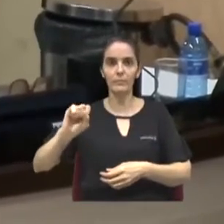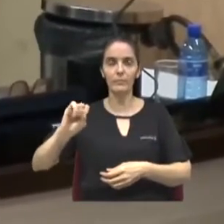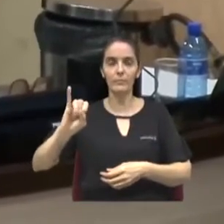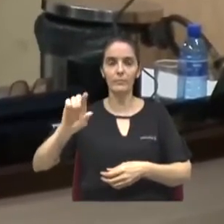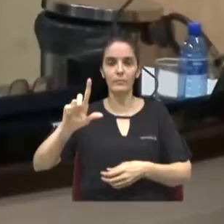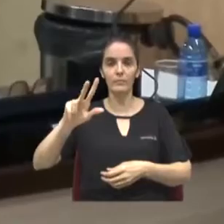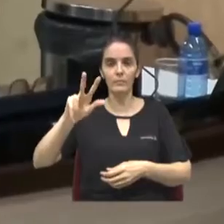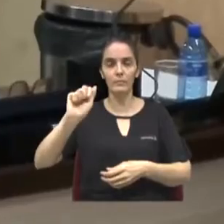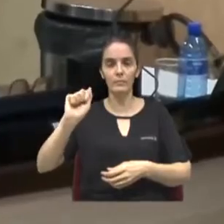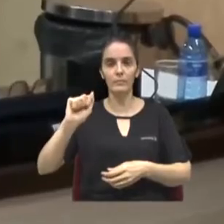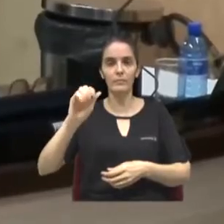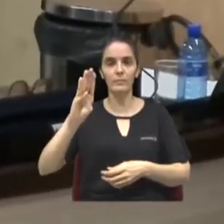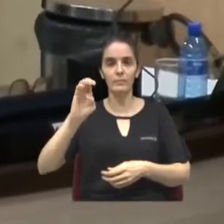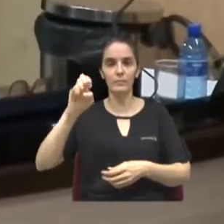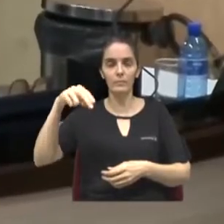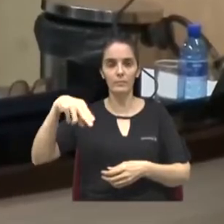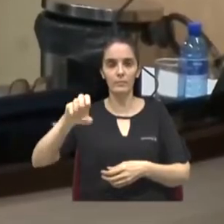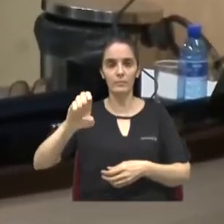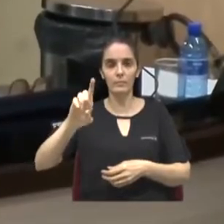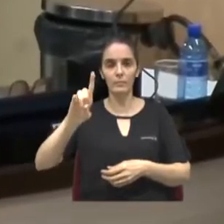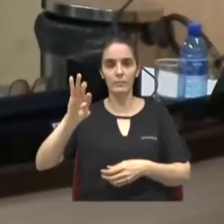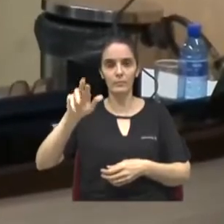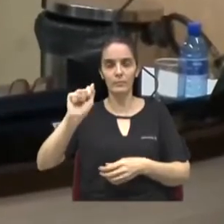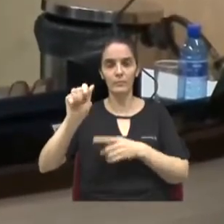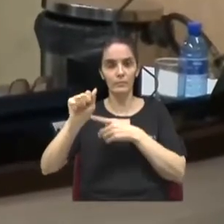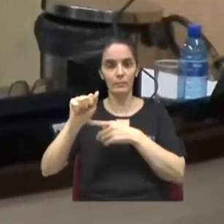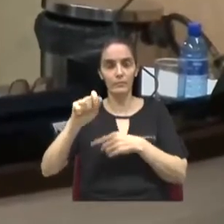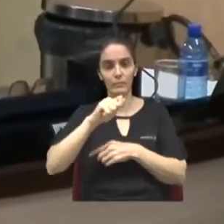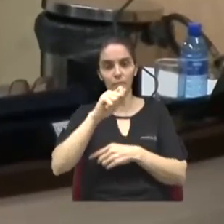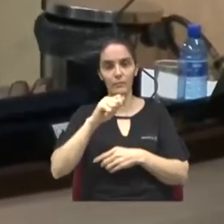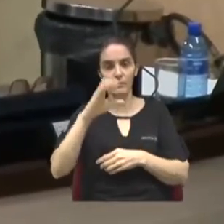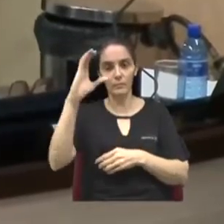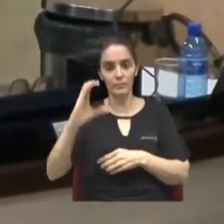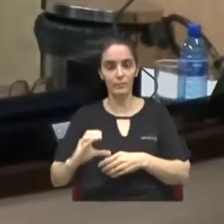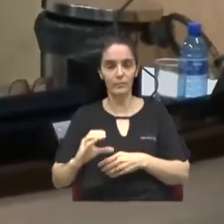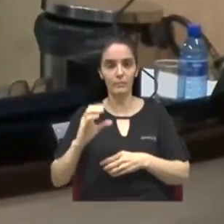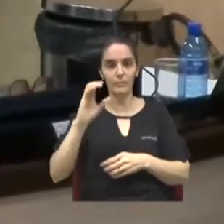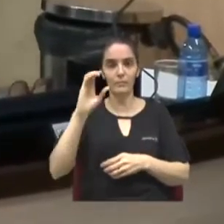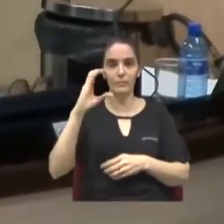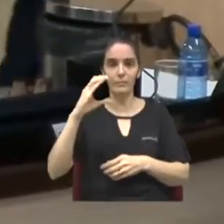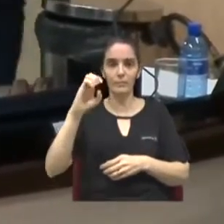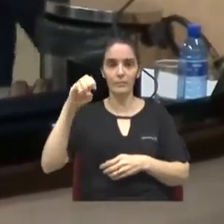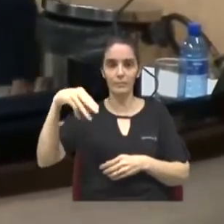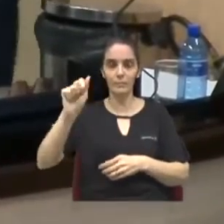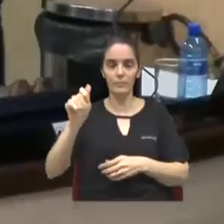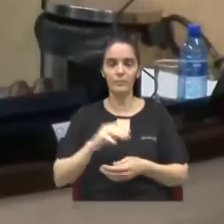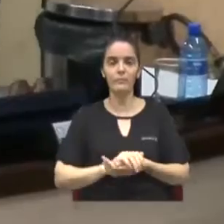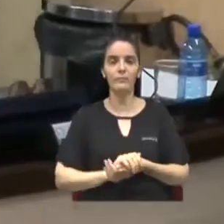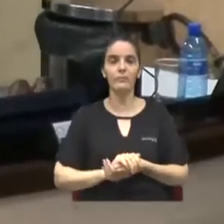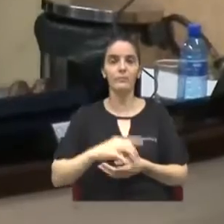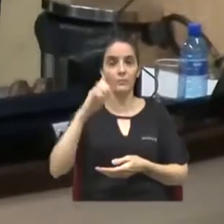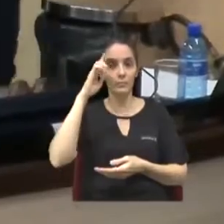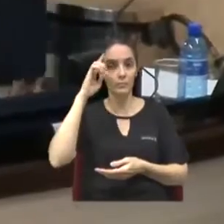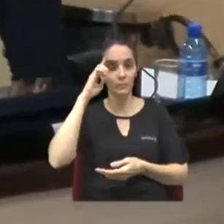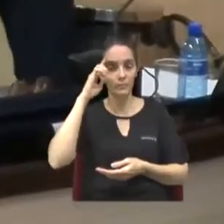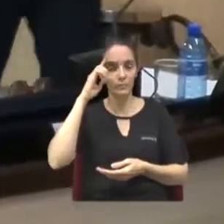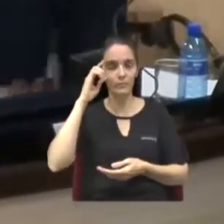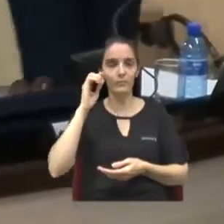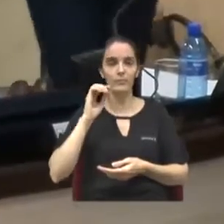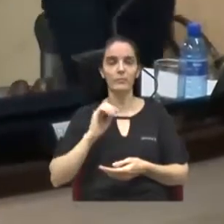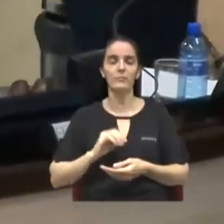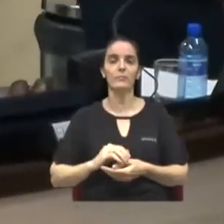Saúde, da Benedita, coordenadora do SEMA. Essa moção, ela se trata do apoio ao